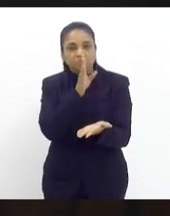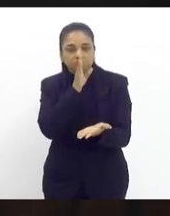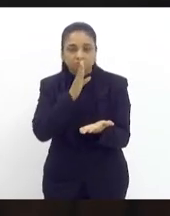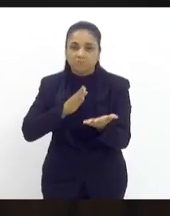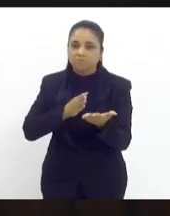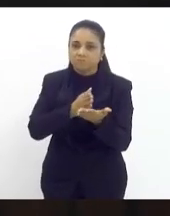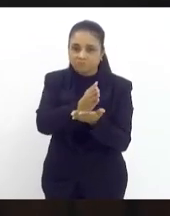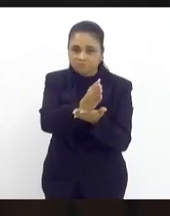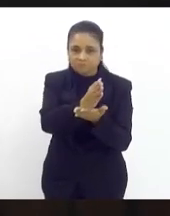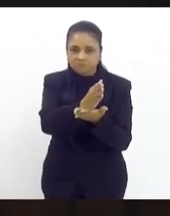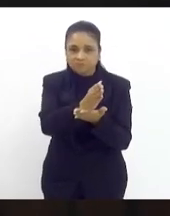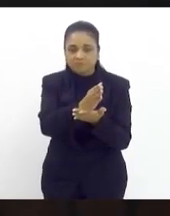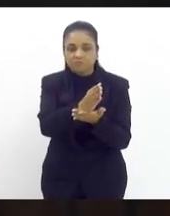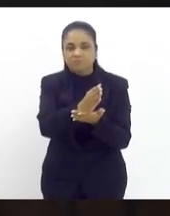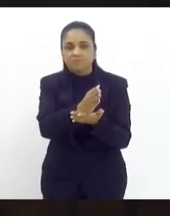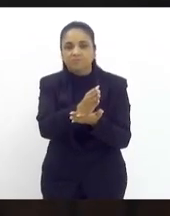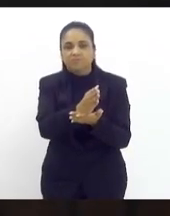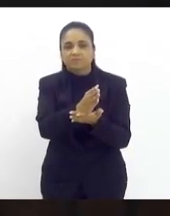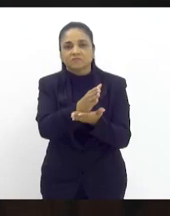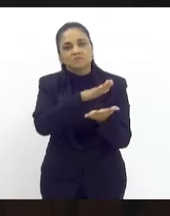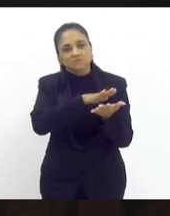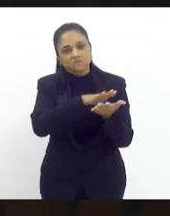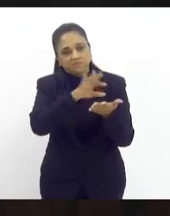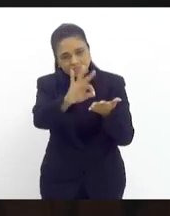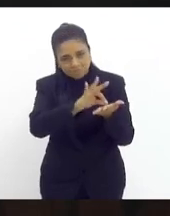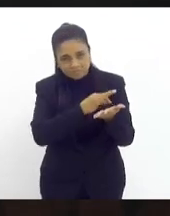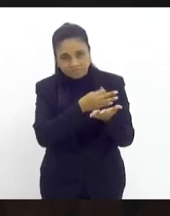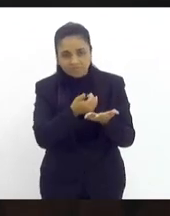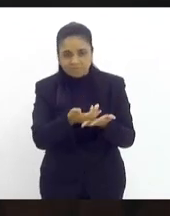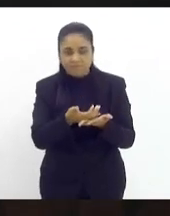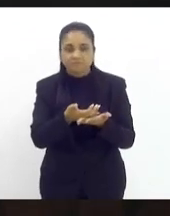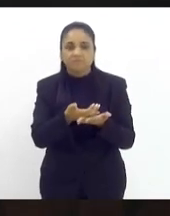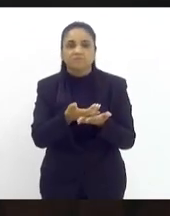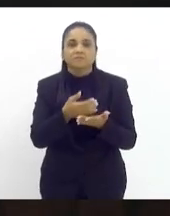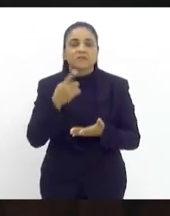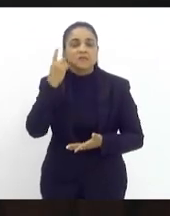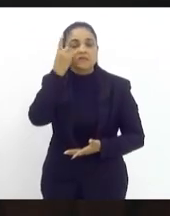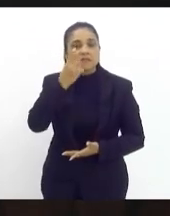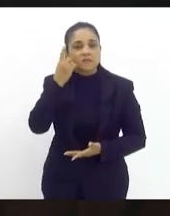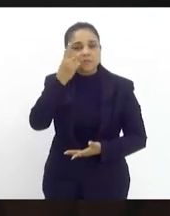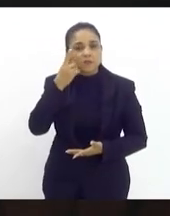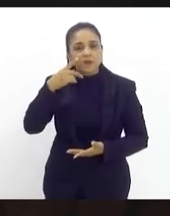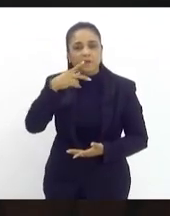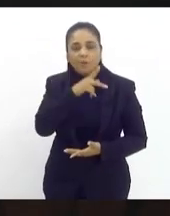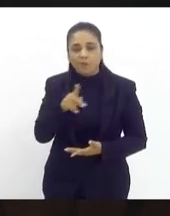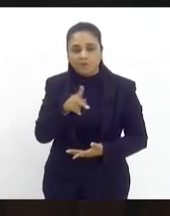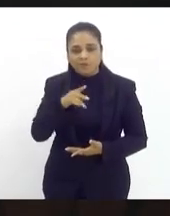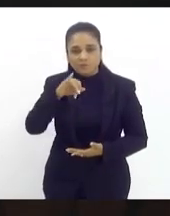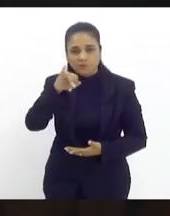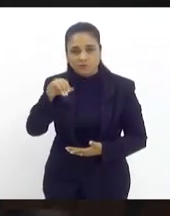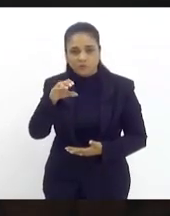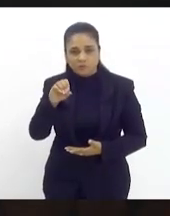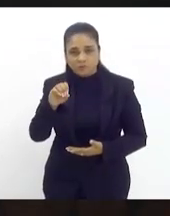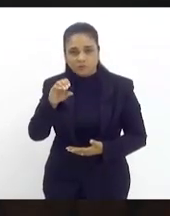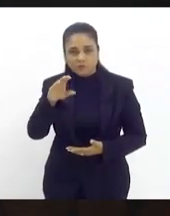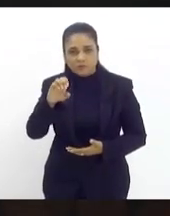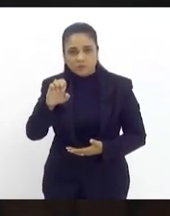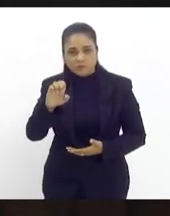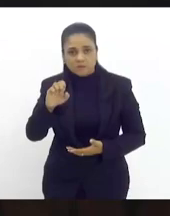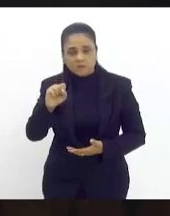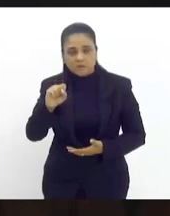aprovado vai autógrafo Deputado Professor Josemar por favor